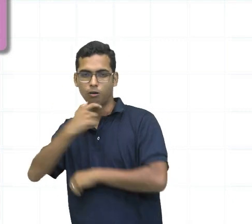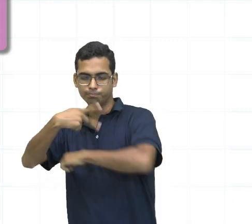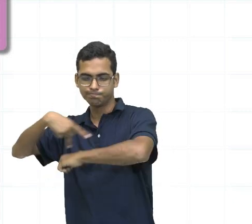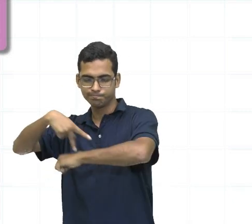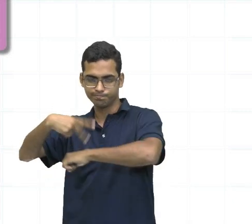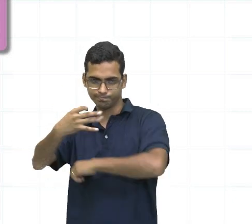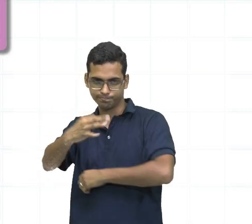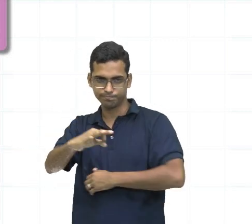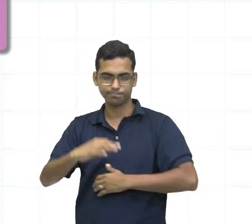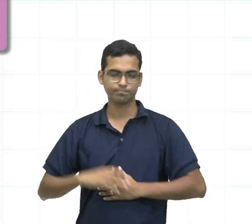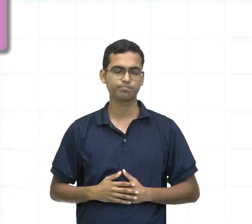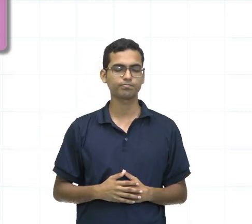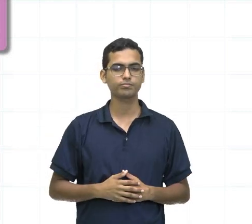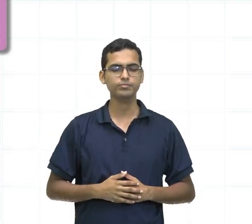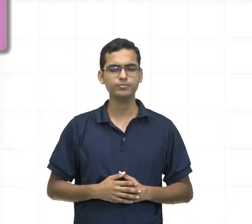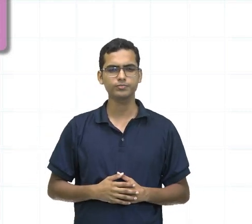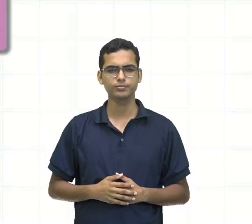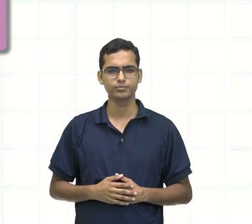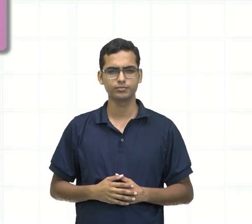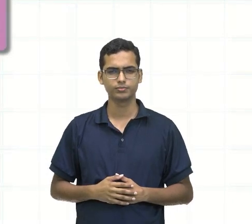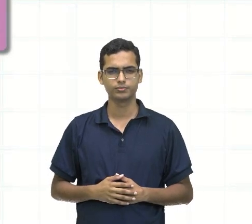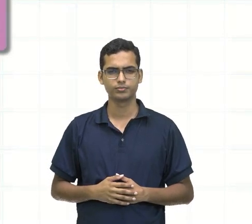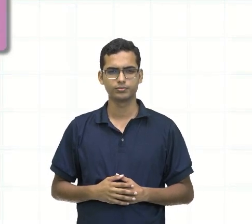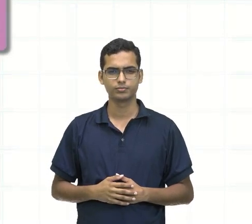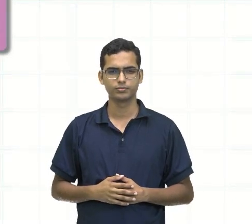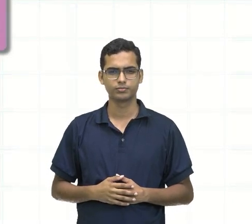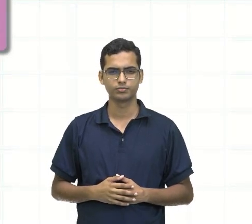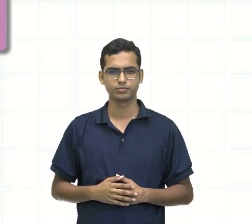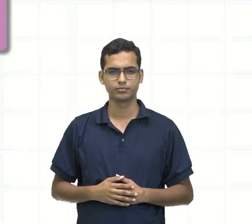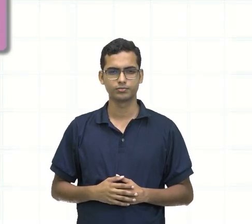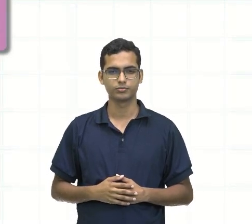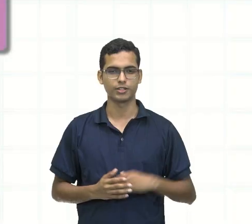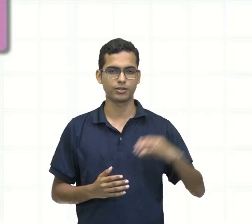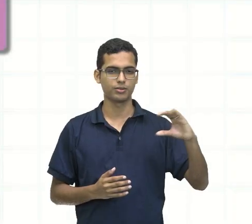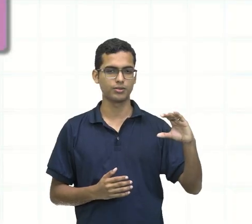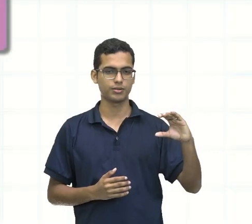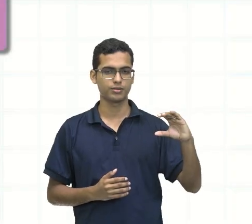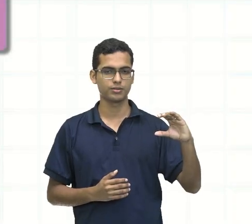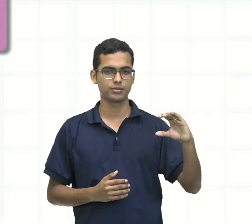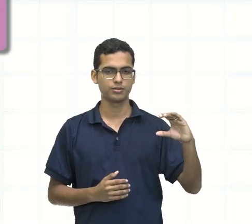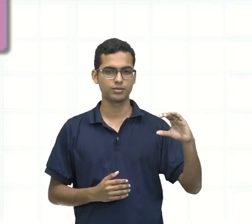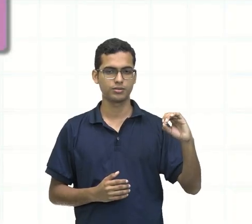nesse caso aí, o estofado, o sofá, é sofa